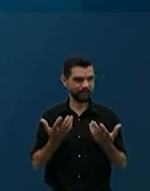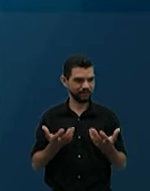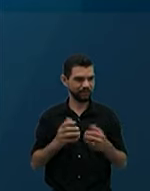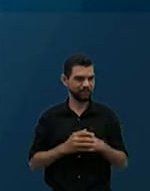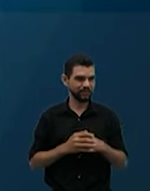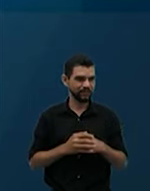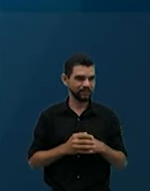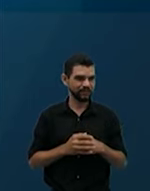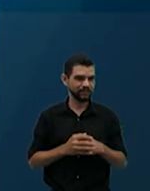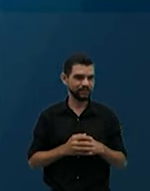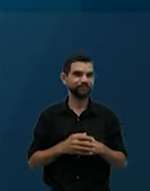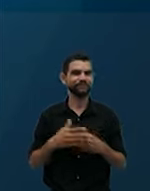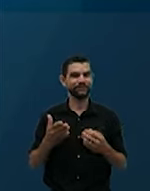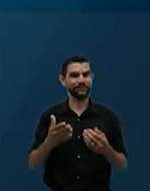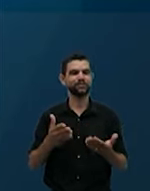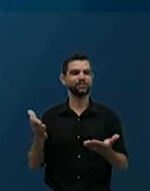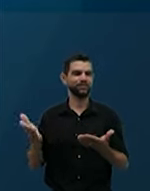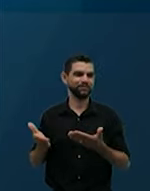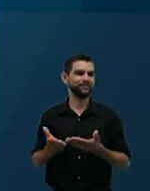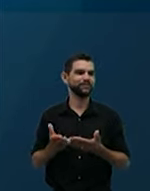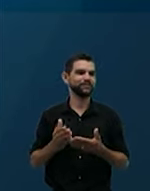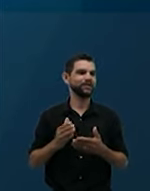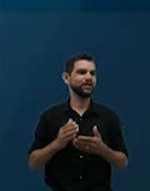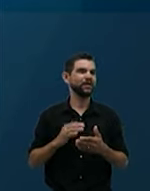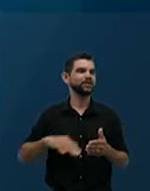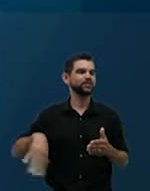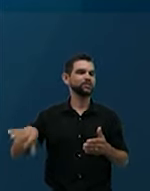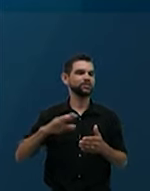Convidando a todos para a próxima sessão desta